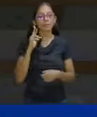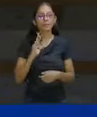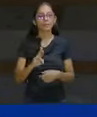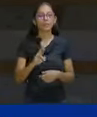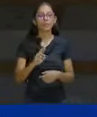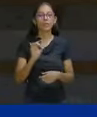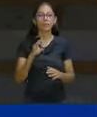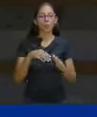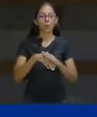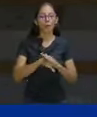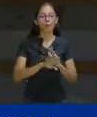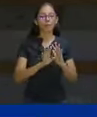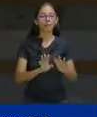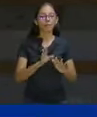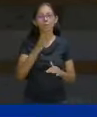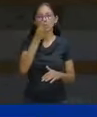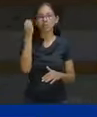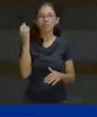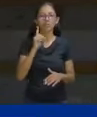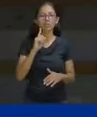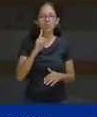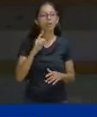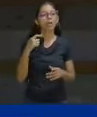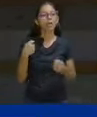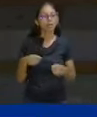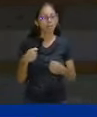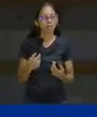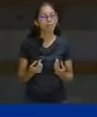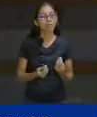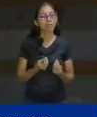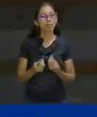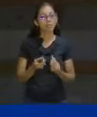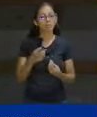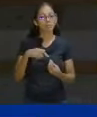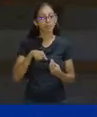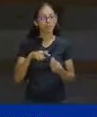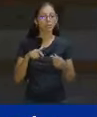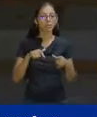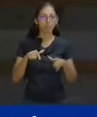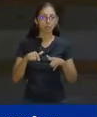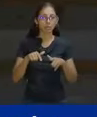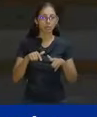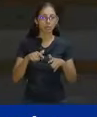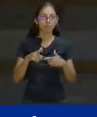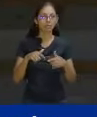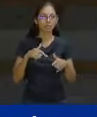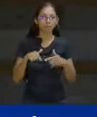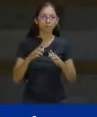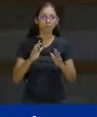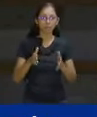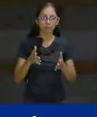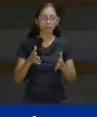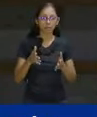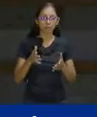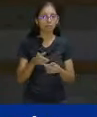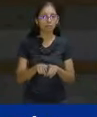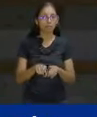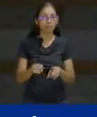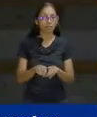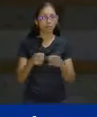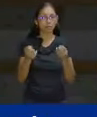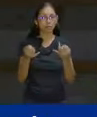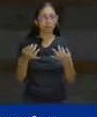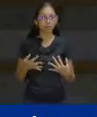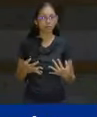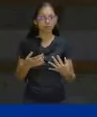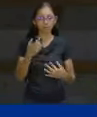nós também enfrentamos essa questão de como preservar a nossa autonomia funcional, que já foi exarada ali naqueles autos, ao